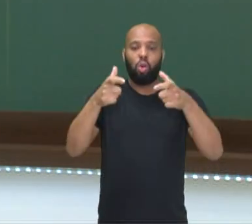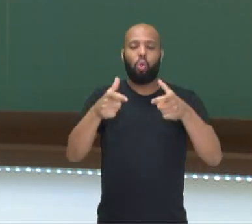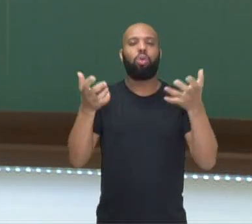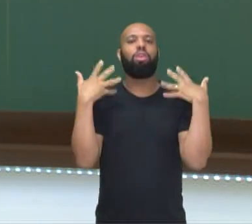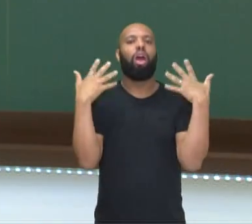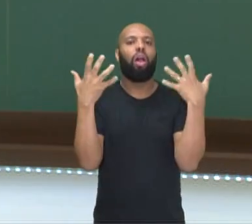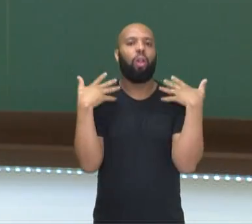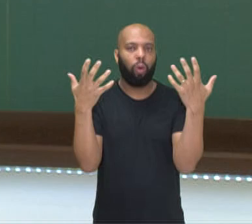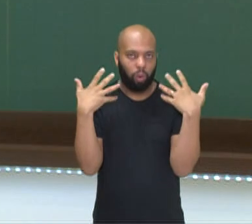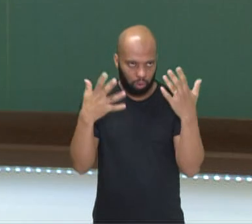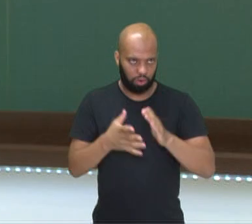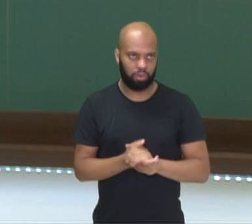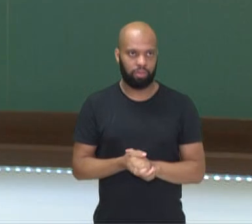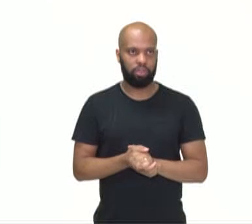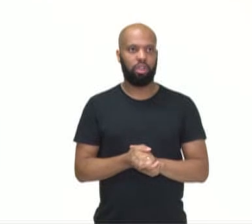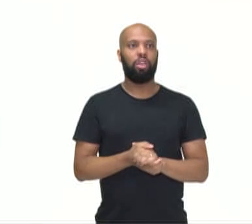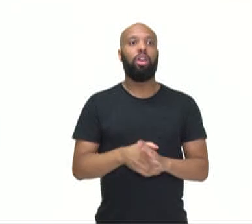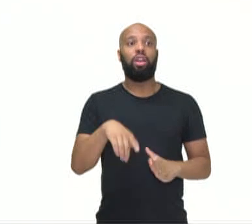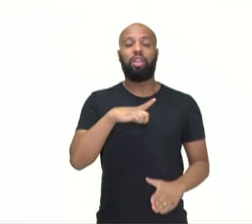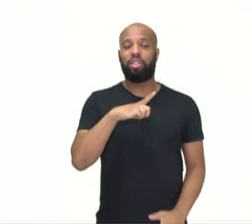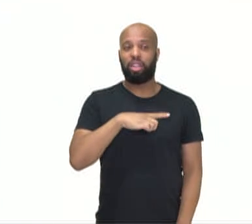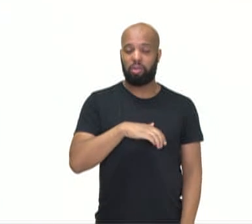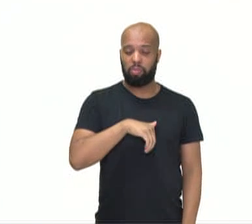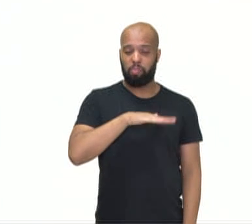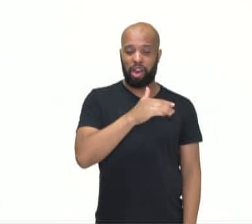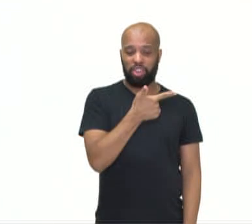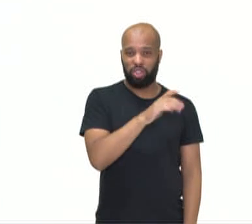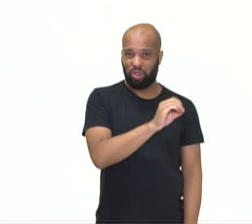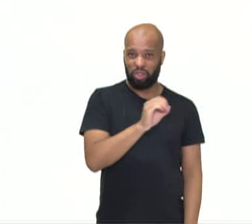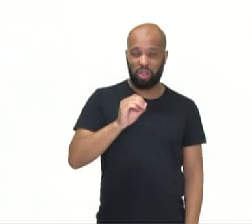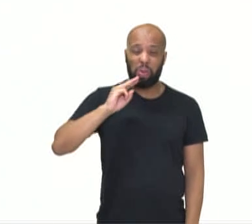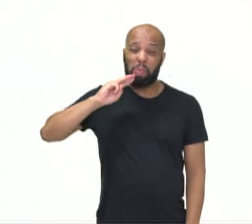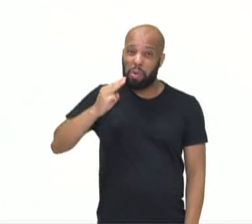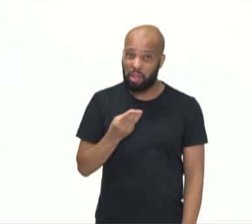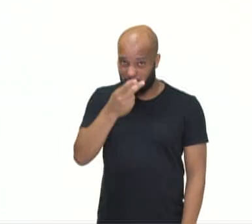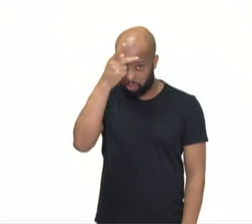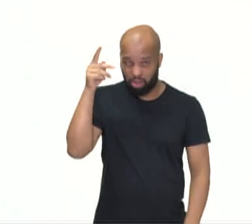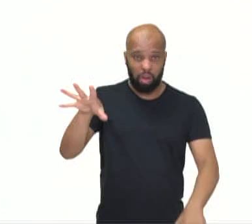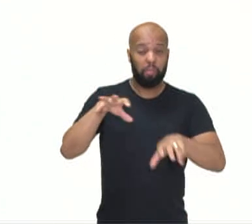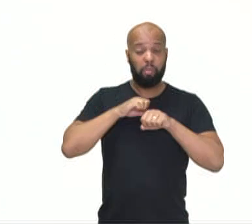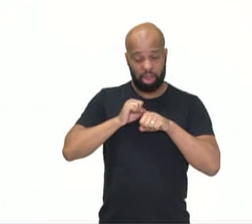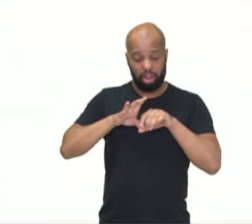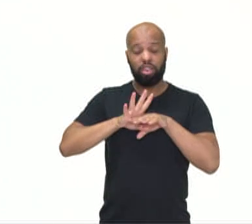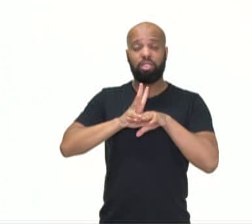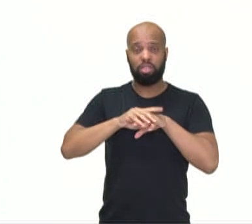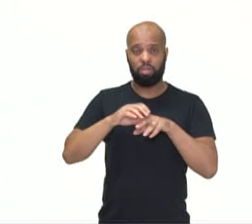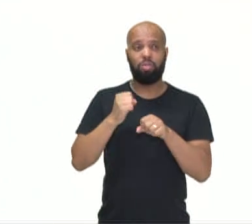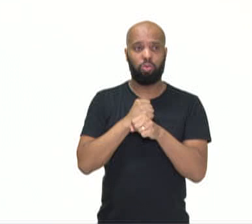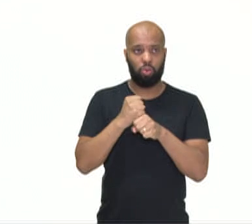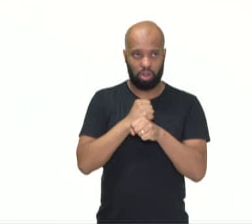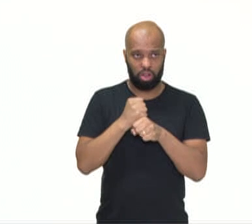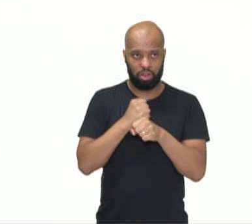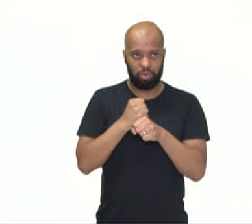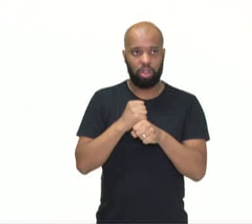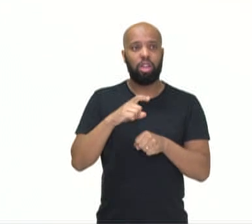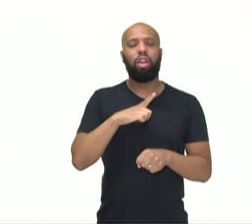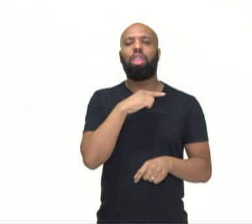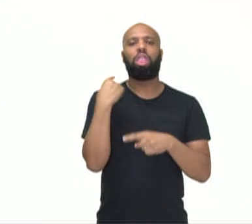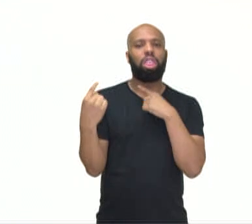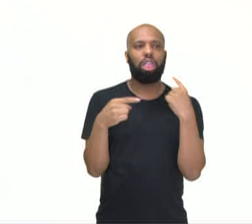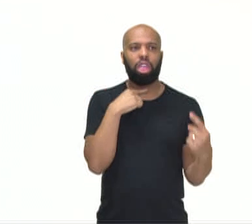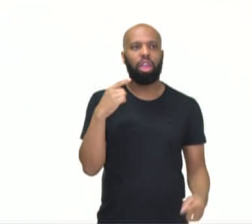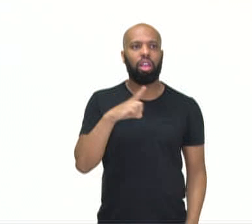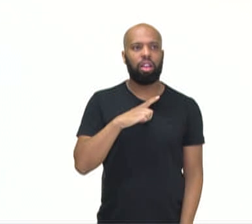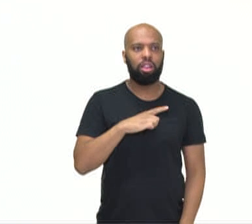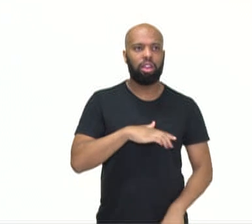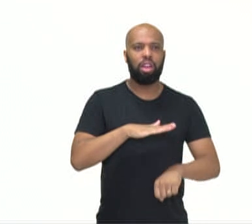e subtropical. Mais de 200 milhões de infectados ao ano e muitas mortes,